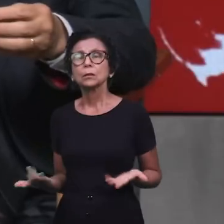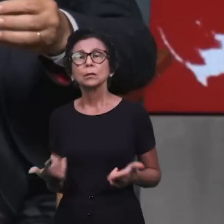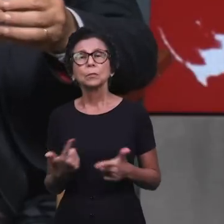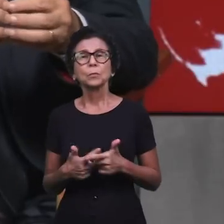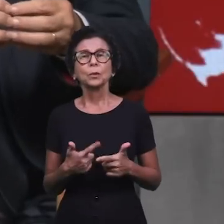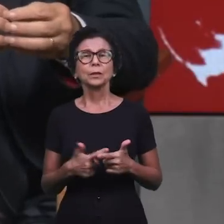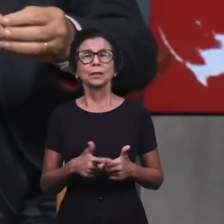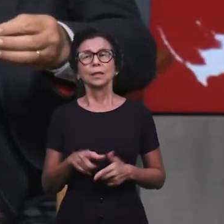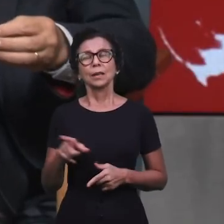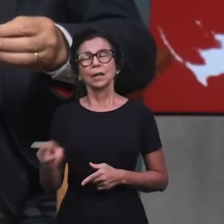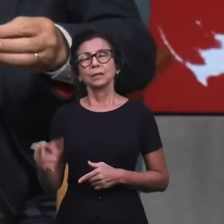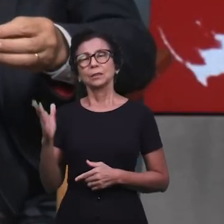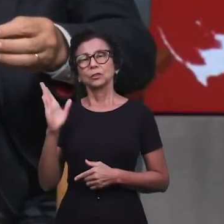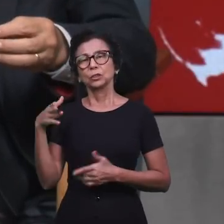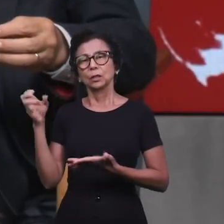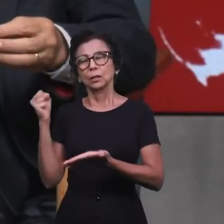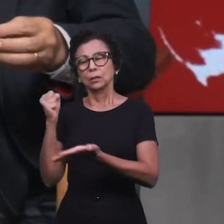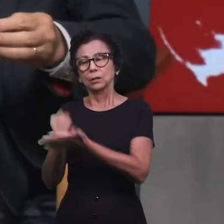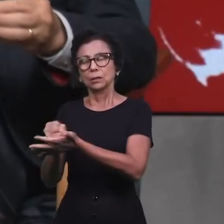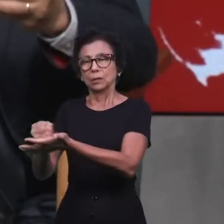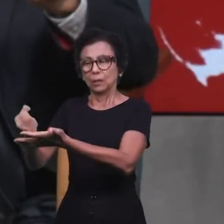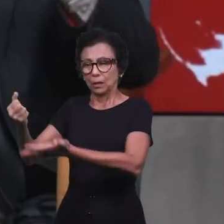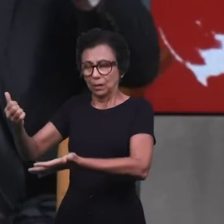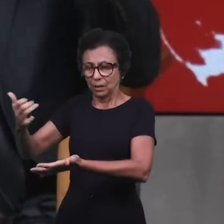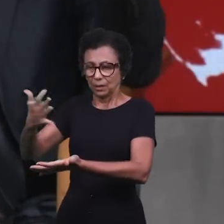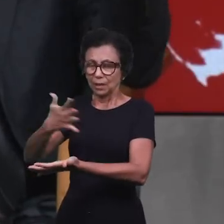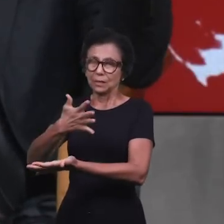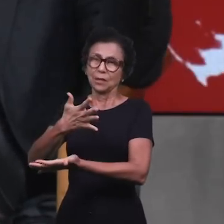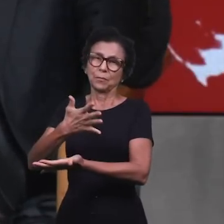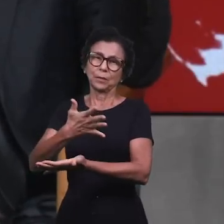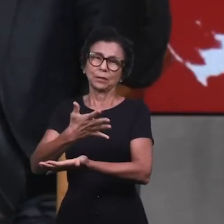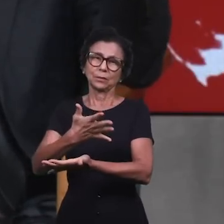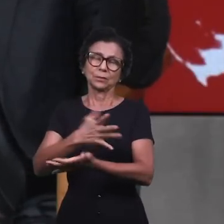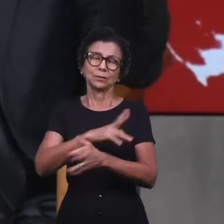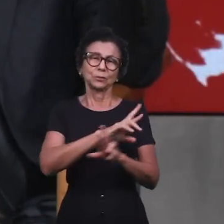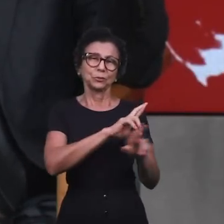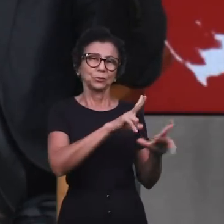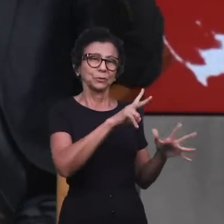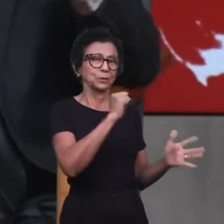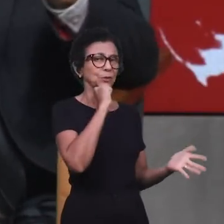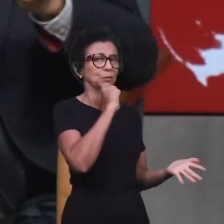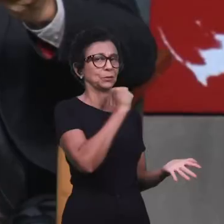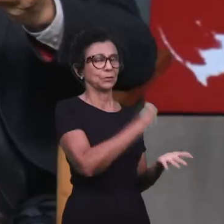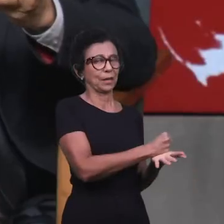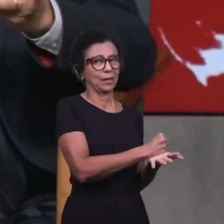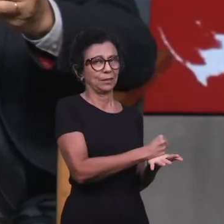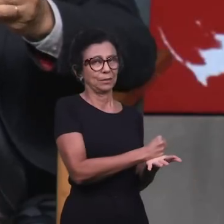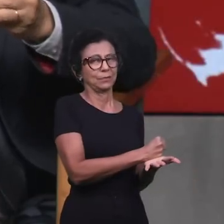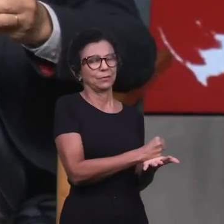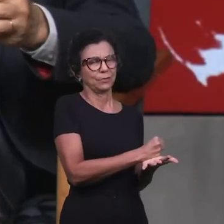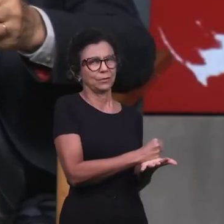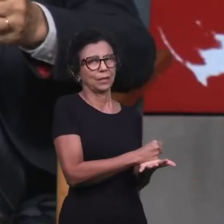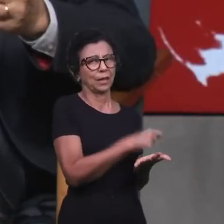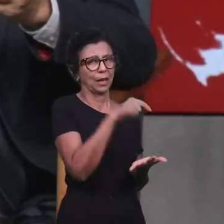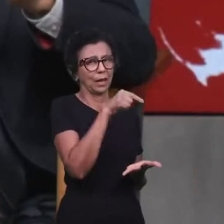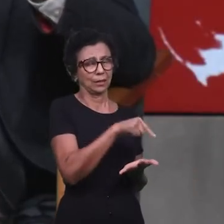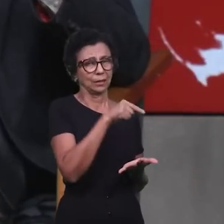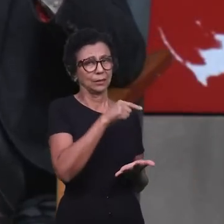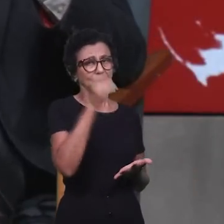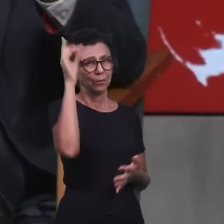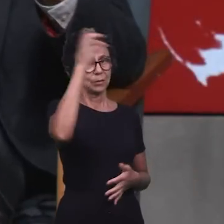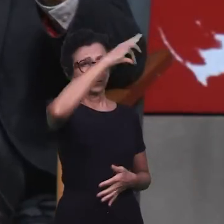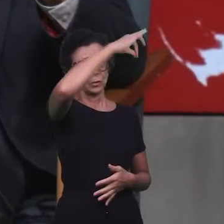o novo pacto, que não era mais como no Velho Testamento. No Velho Testamento, o Espírito